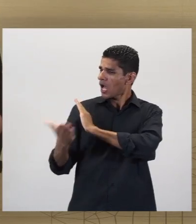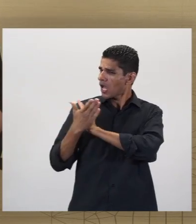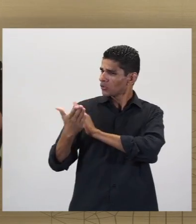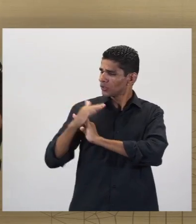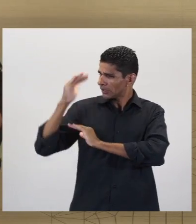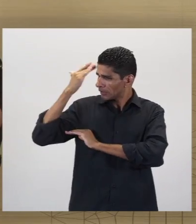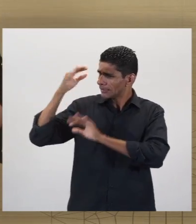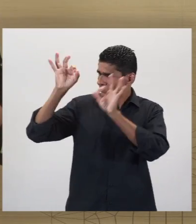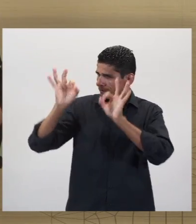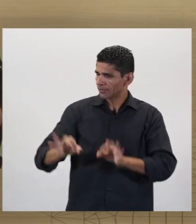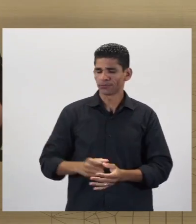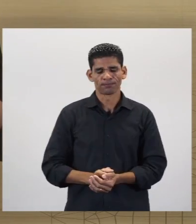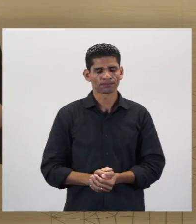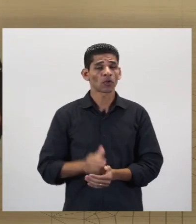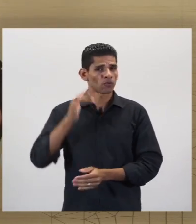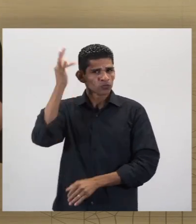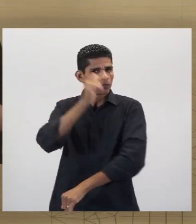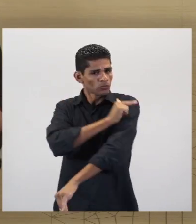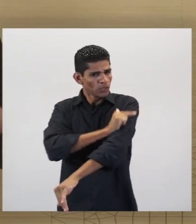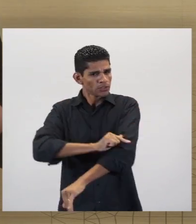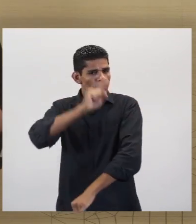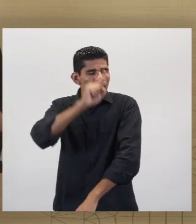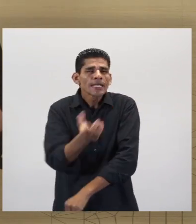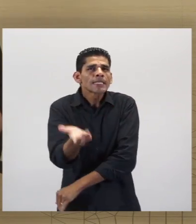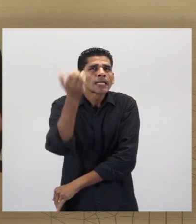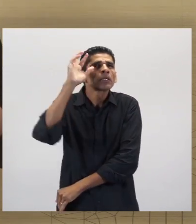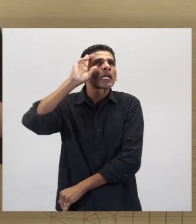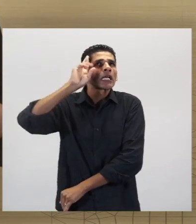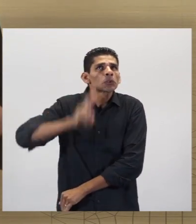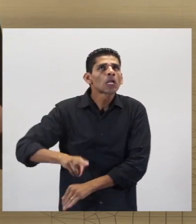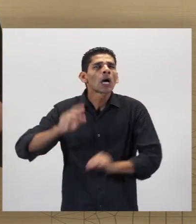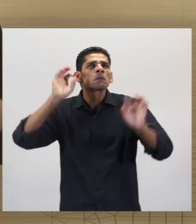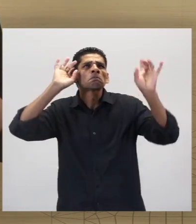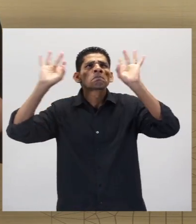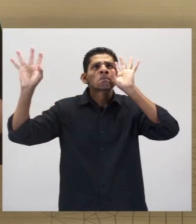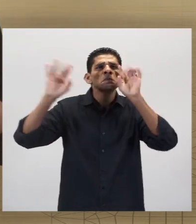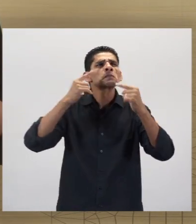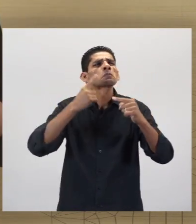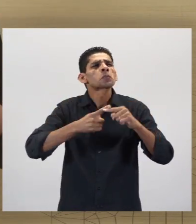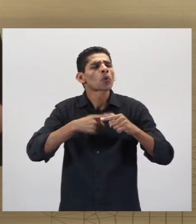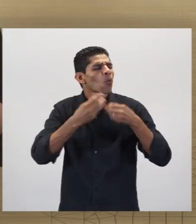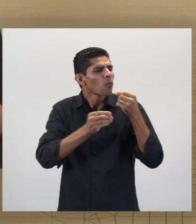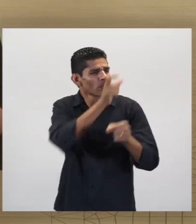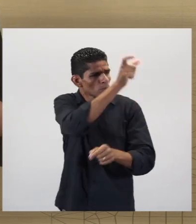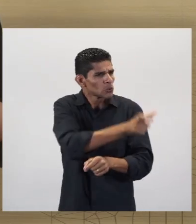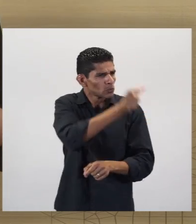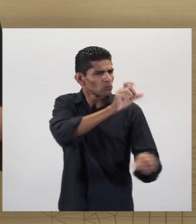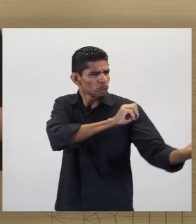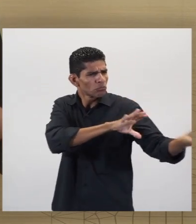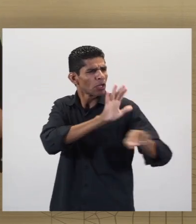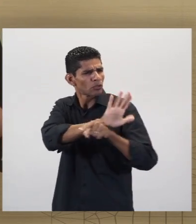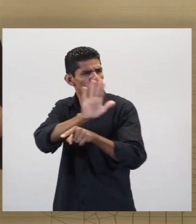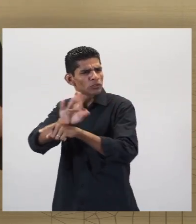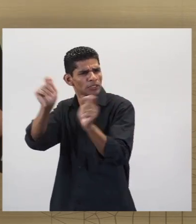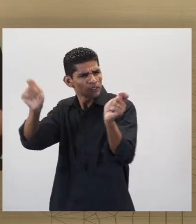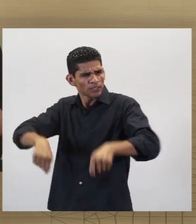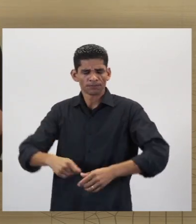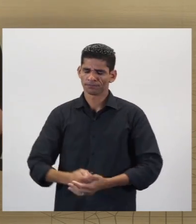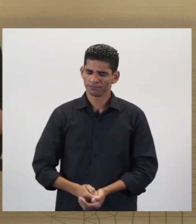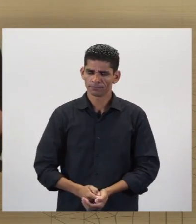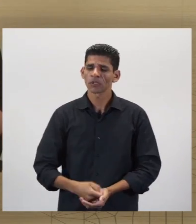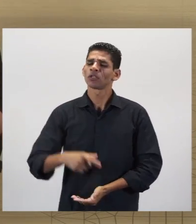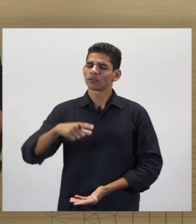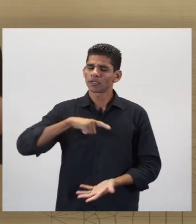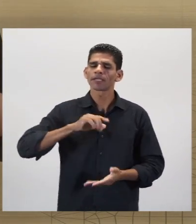da educação é um saber racional e crítico sobre as condições e possibilidades educativas em seu conjunto. Existem, portanto, diversas